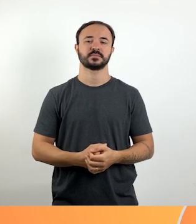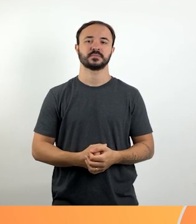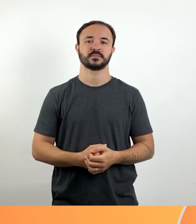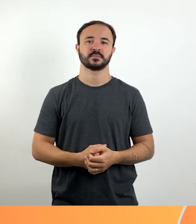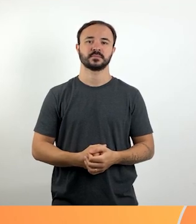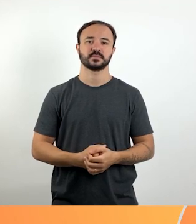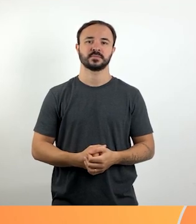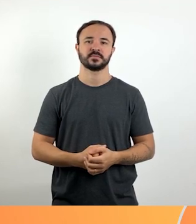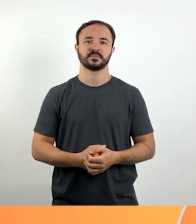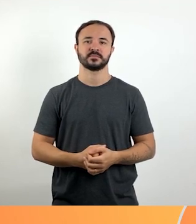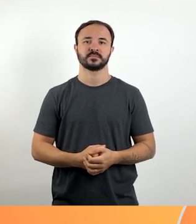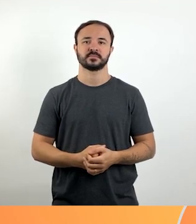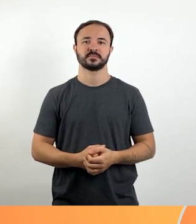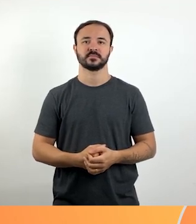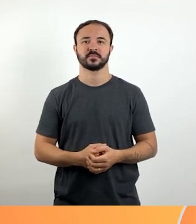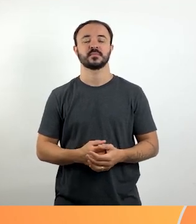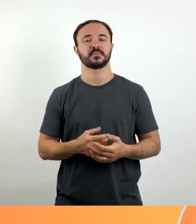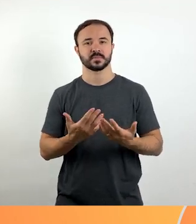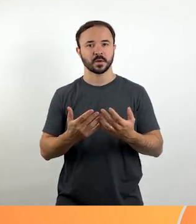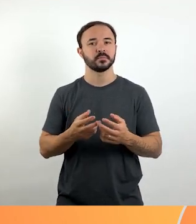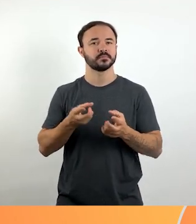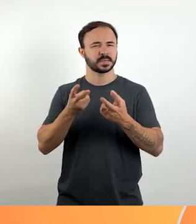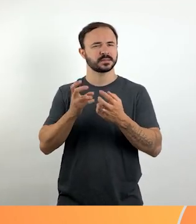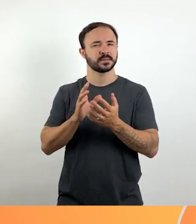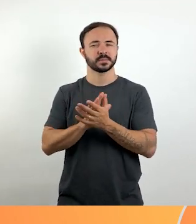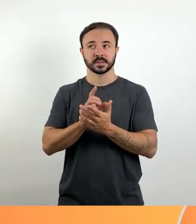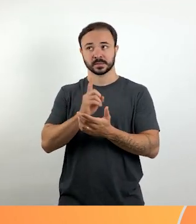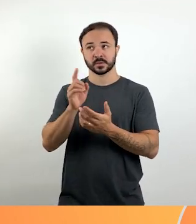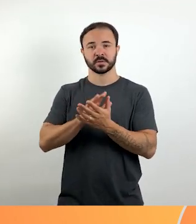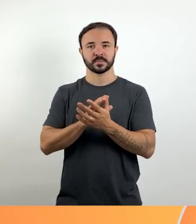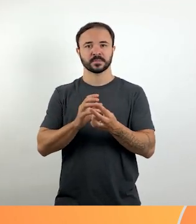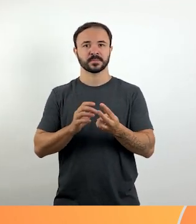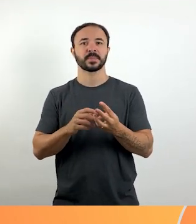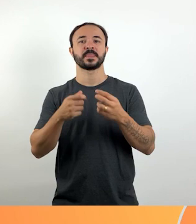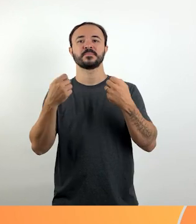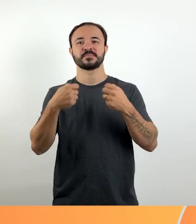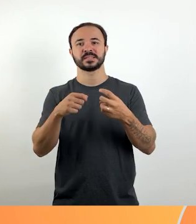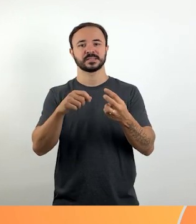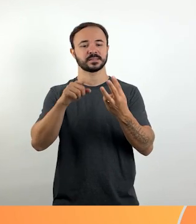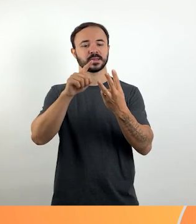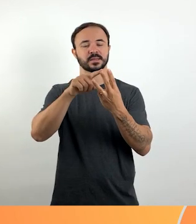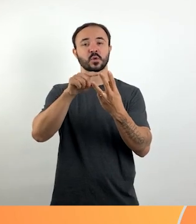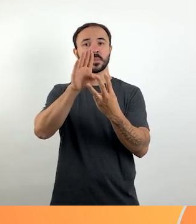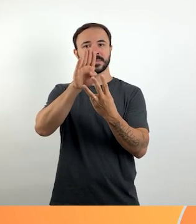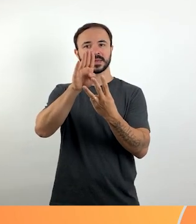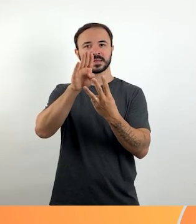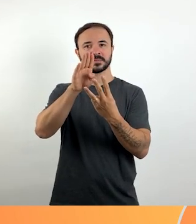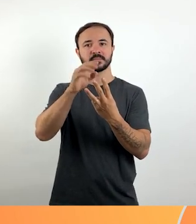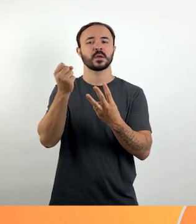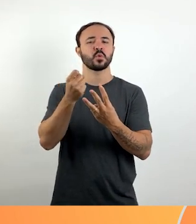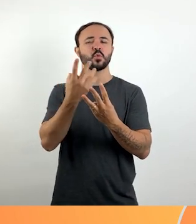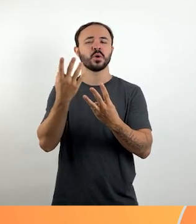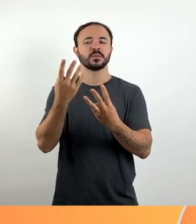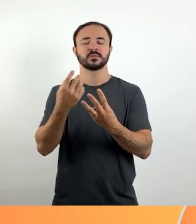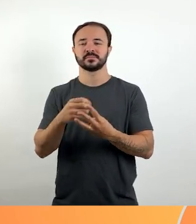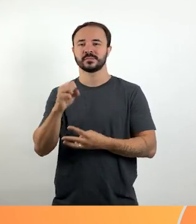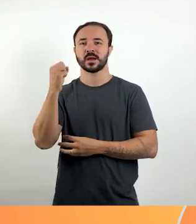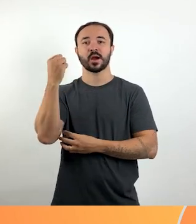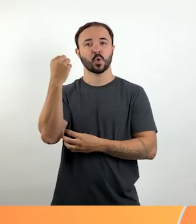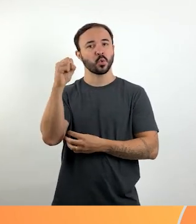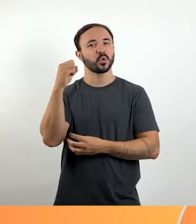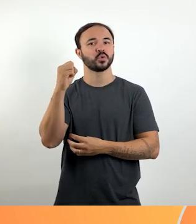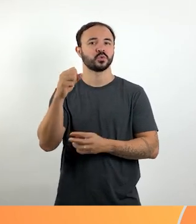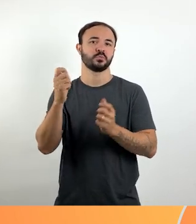desses números eu já vou estar utilizando na letra A. Então, reduziu para 8. Então, para B, eu tenho 8 possibilidades de